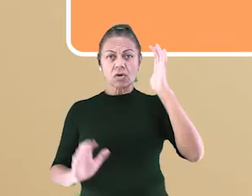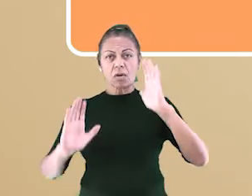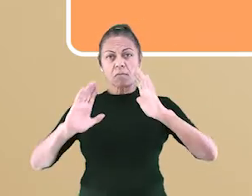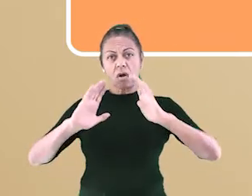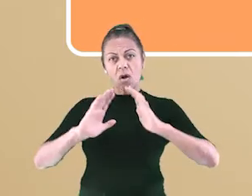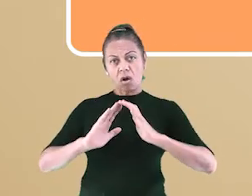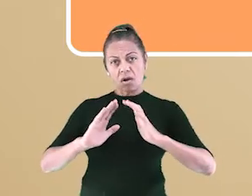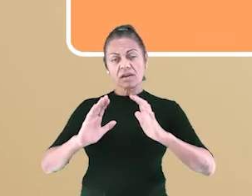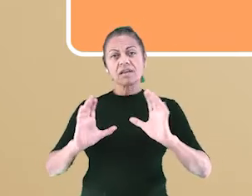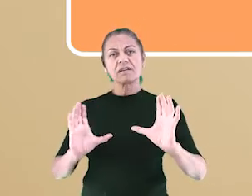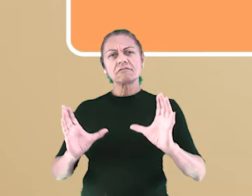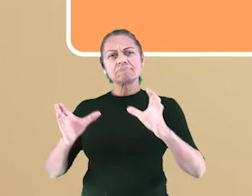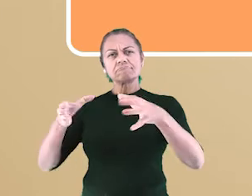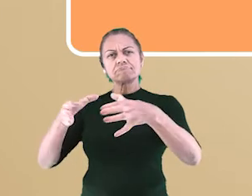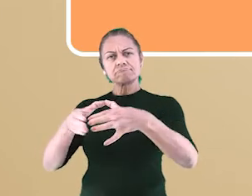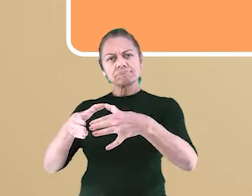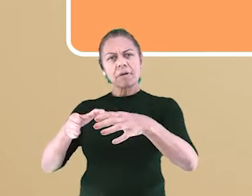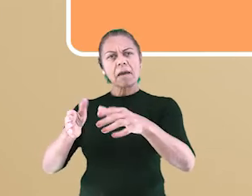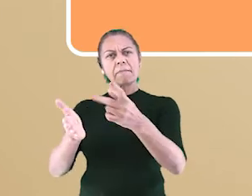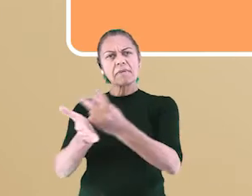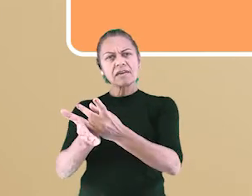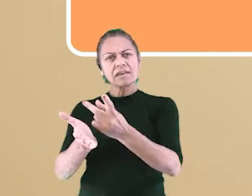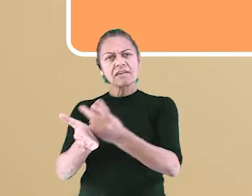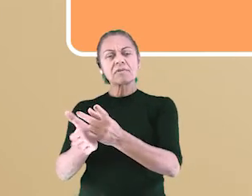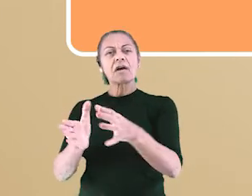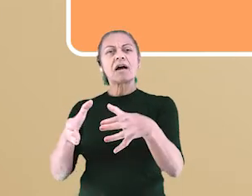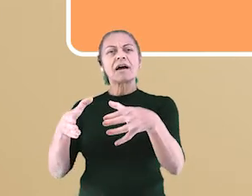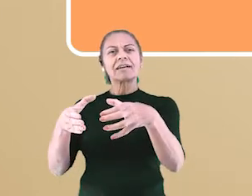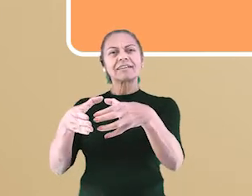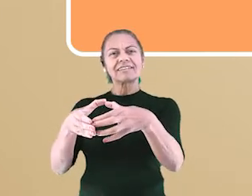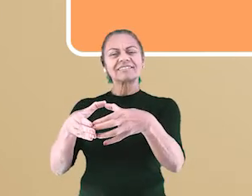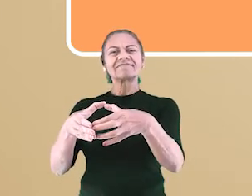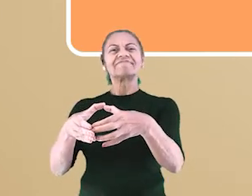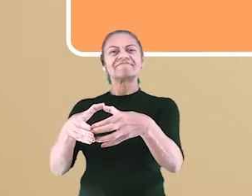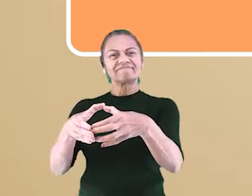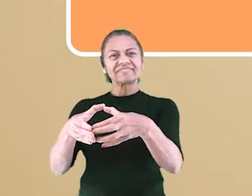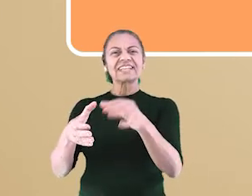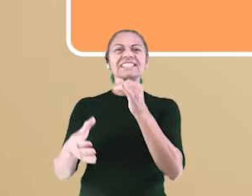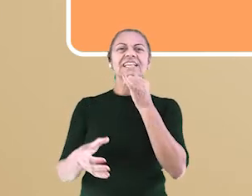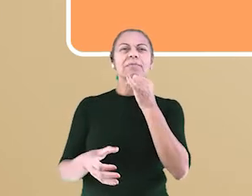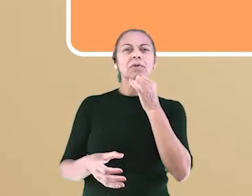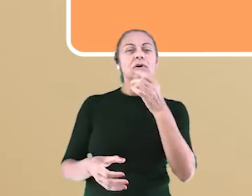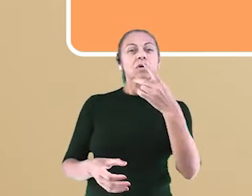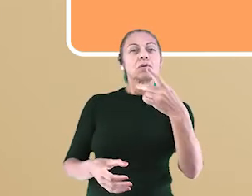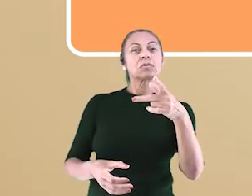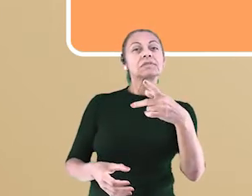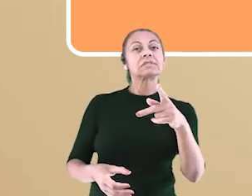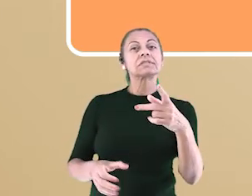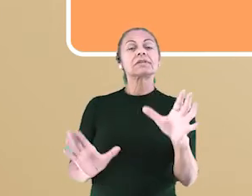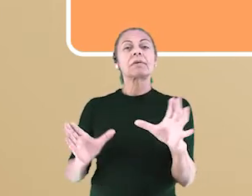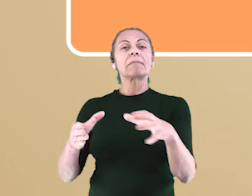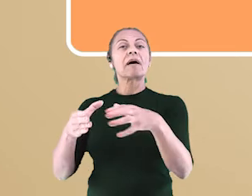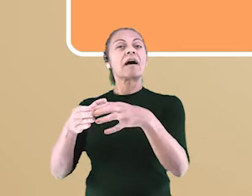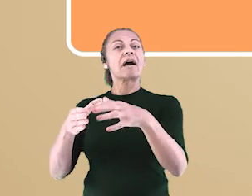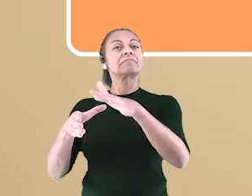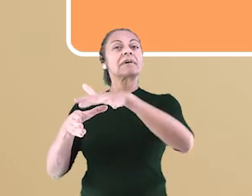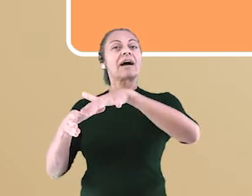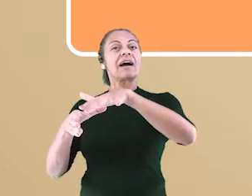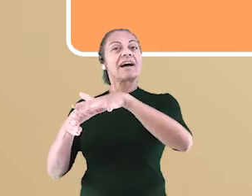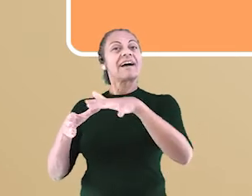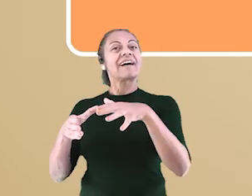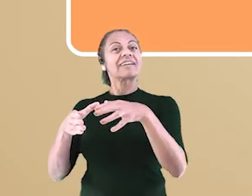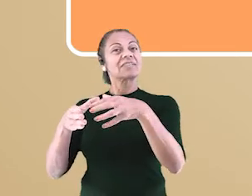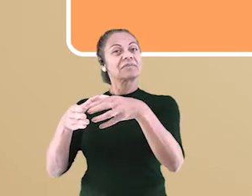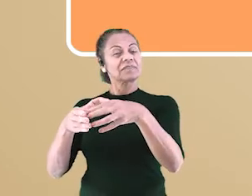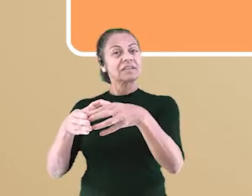comuns se juntam. As pessoas que moram em seu bairro formam uma comunidade, por exemplo. Também podemos pensar